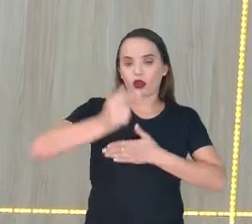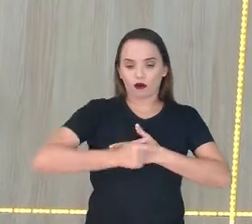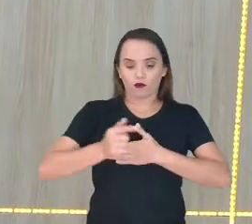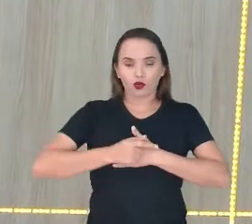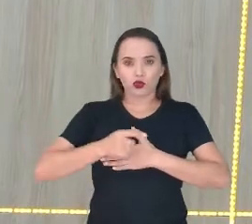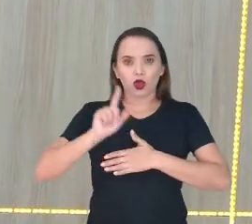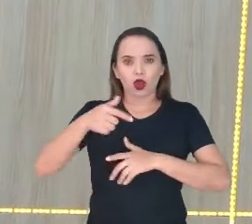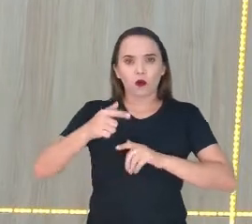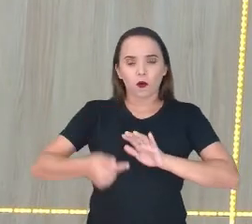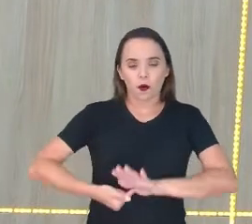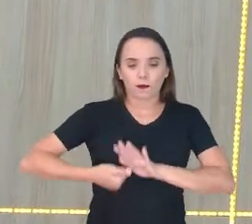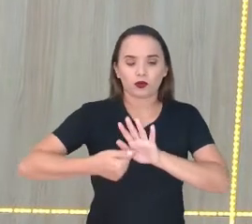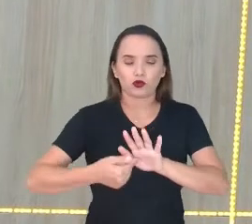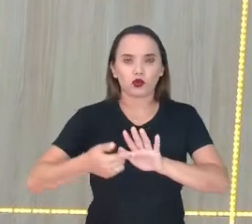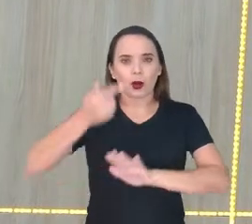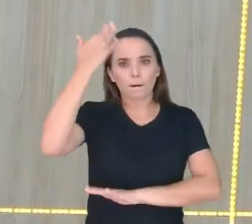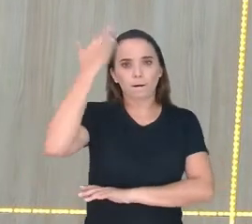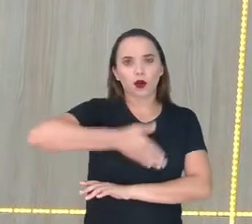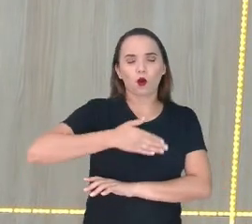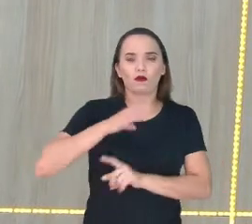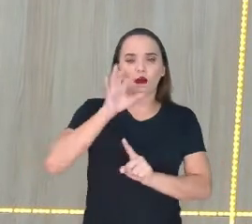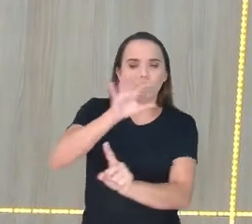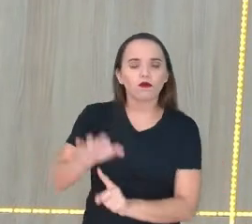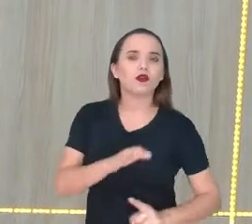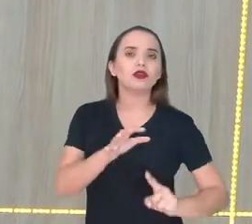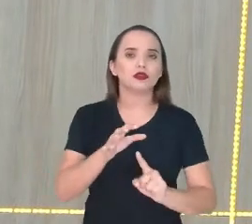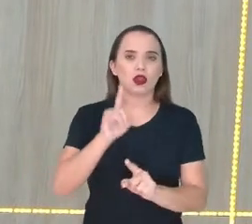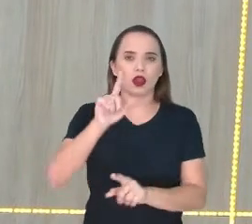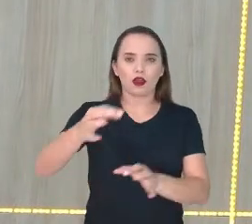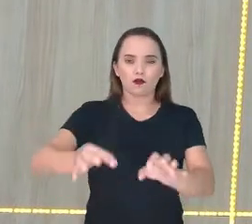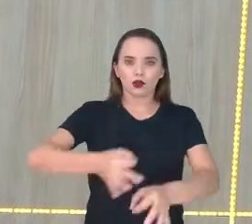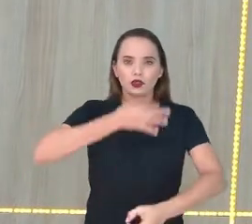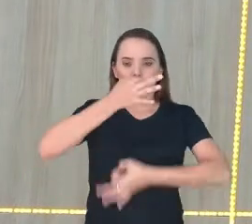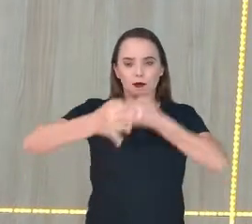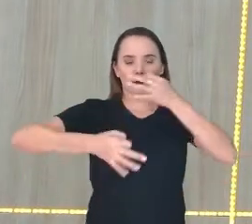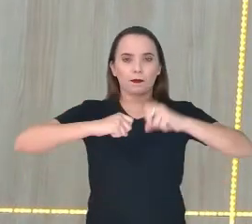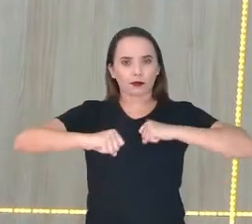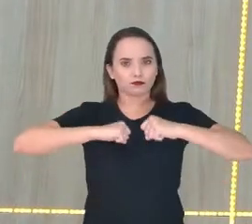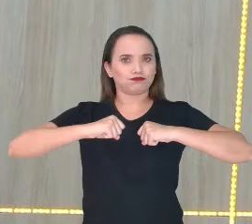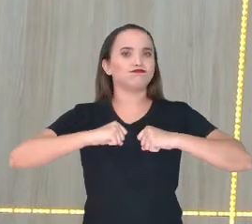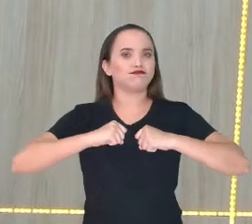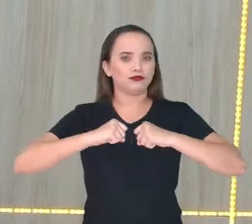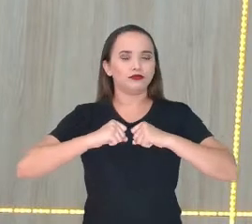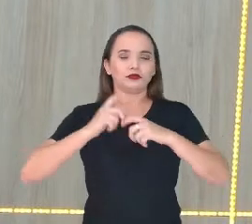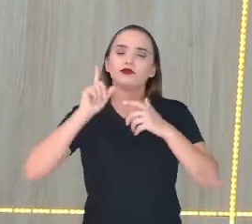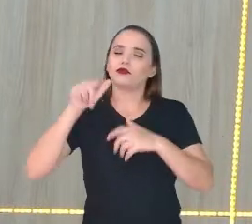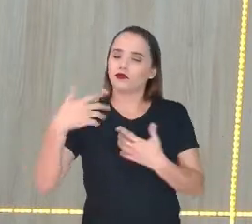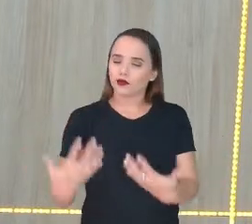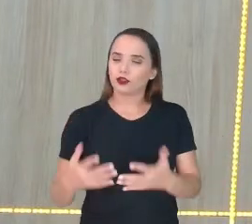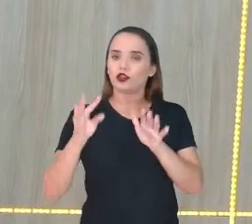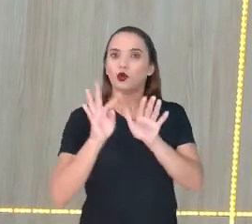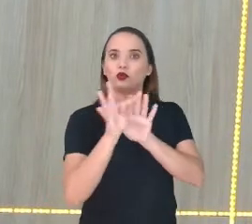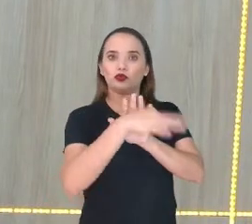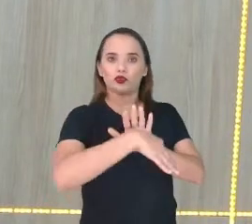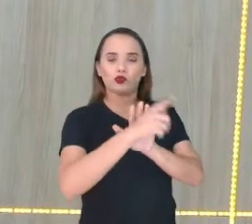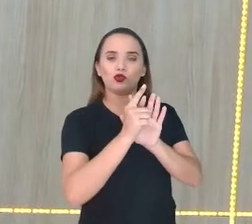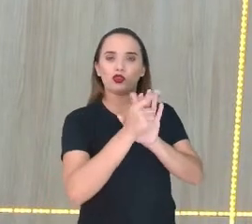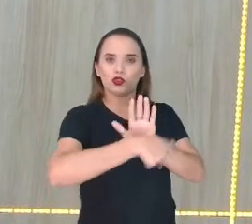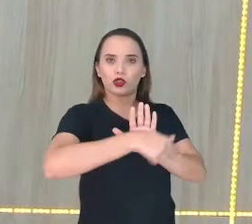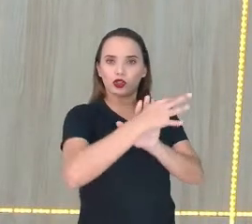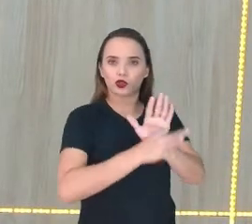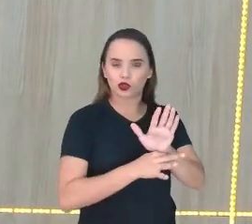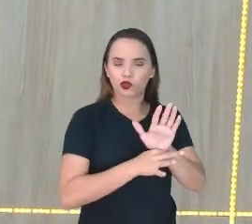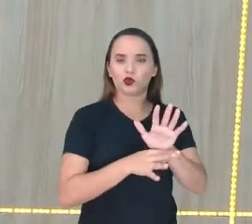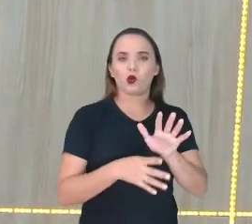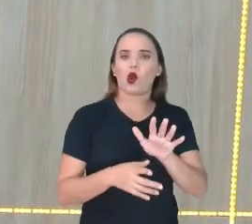é defender o seu ponto de vista. Como, de novo, eu já disse, os gêneros textuais, dissertativos, argumentativos exigidos